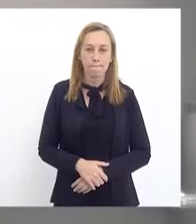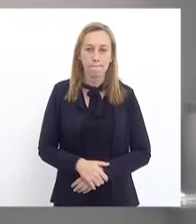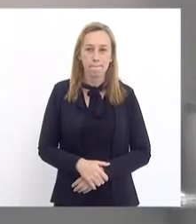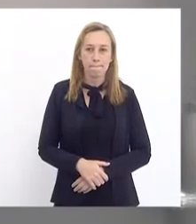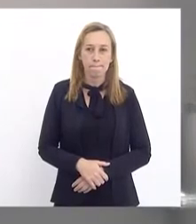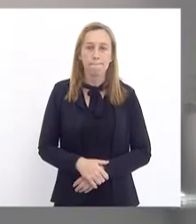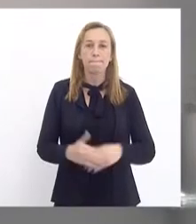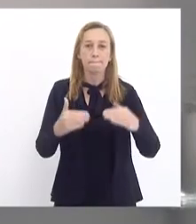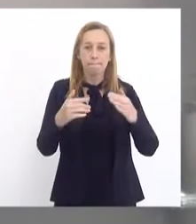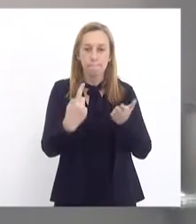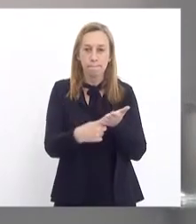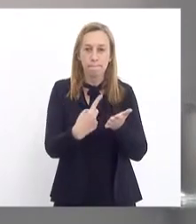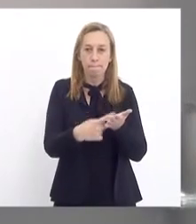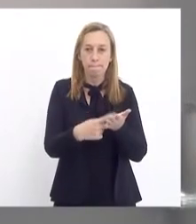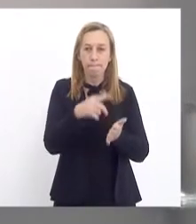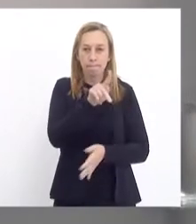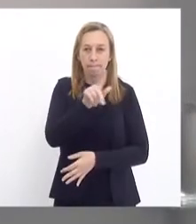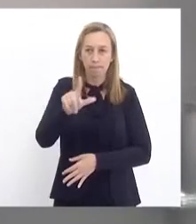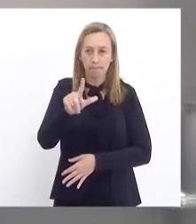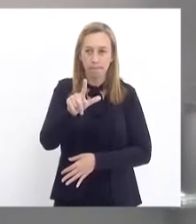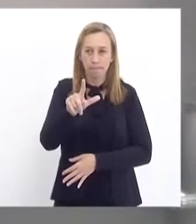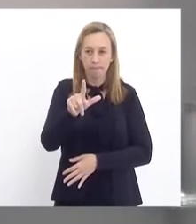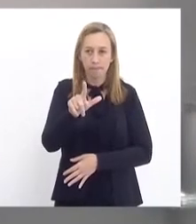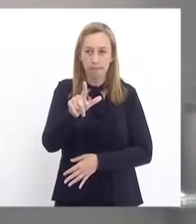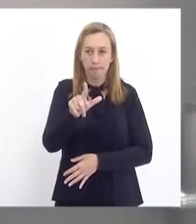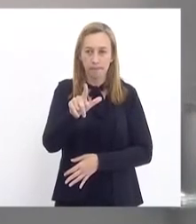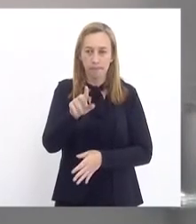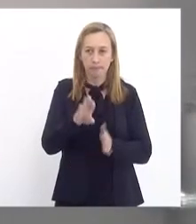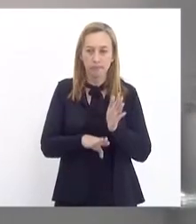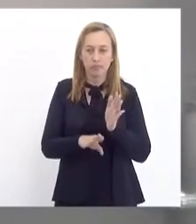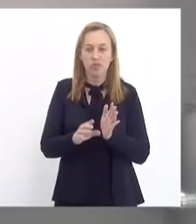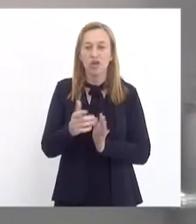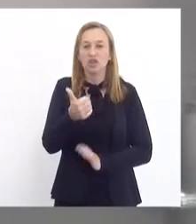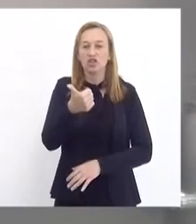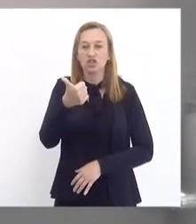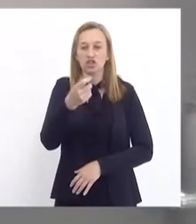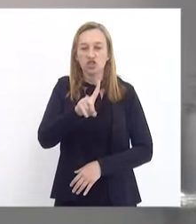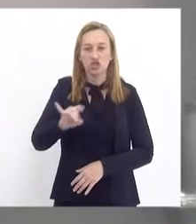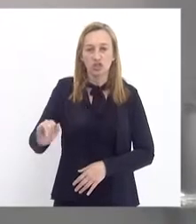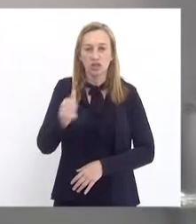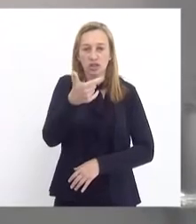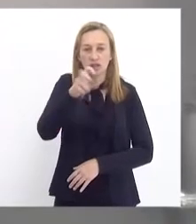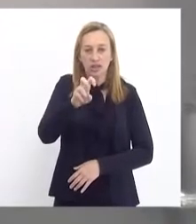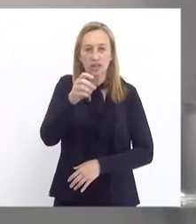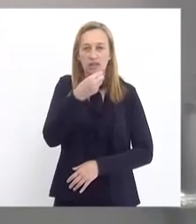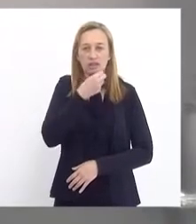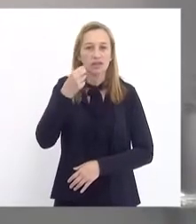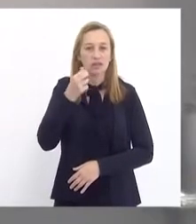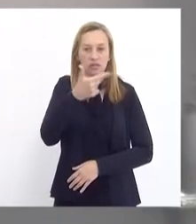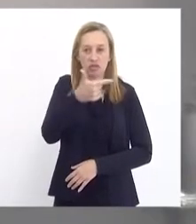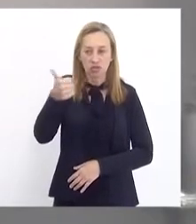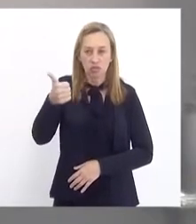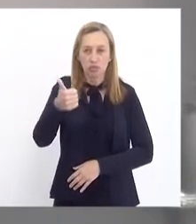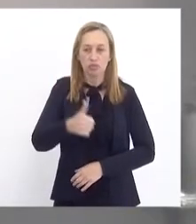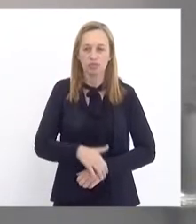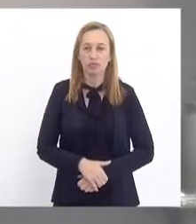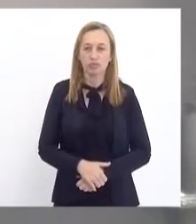Conforme foi acordado, o PL foi baixado em diligência para o INEA no dia 15 de setembro de 21.